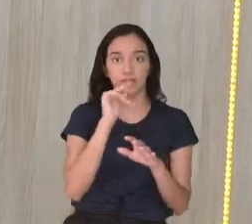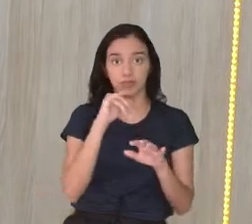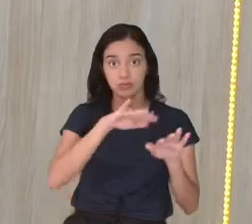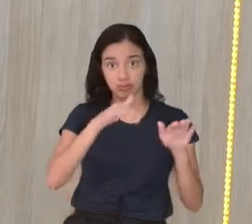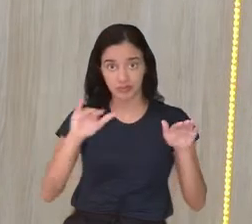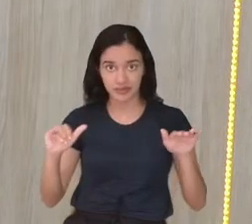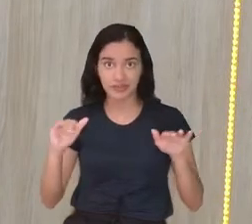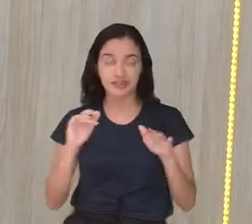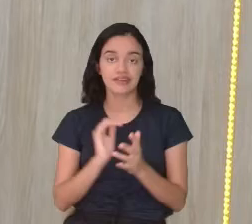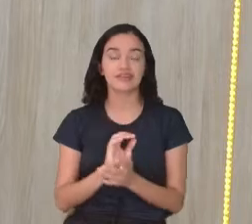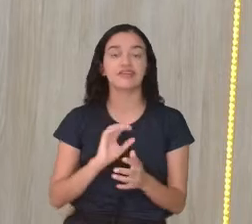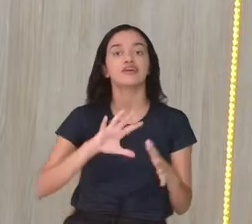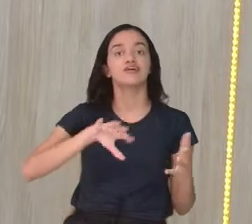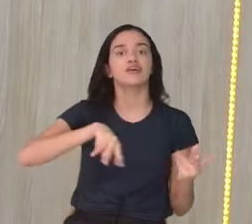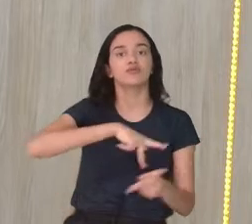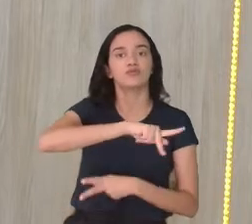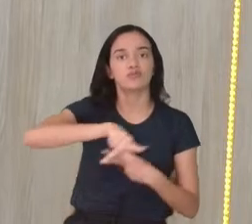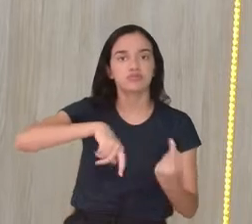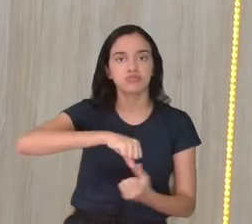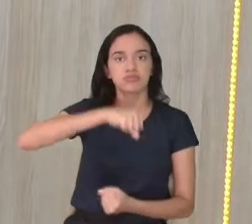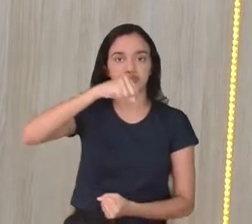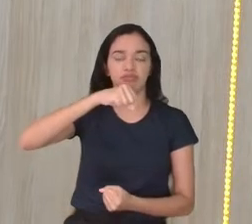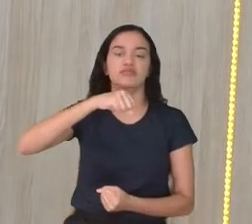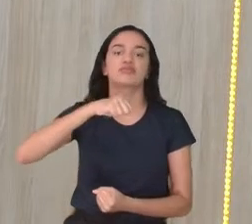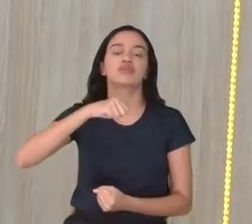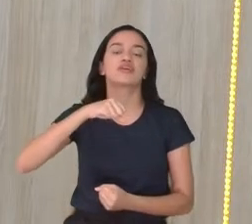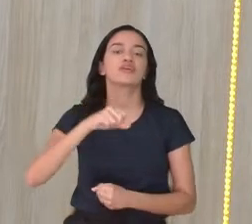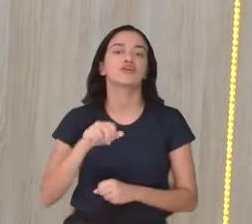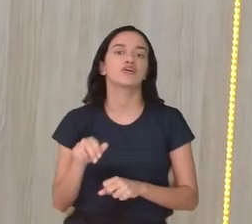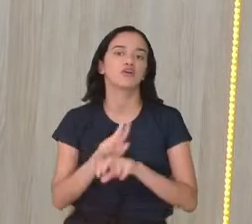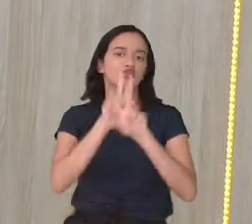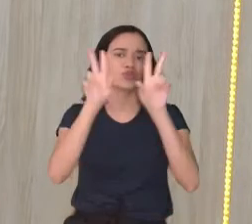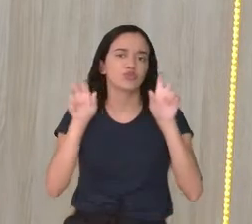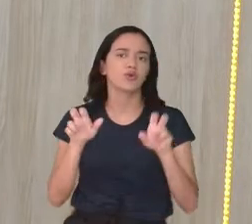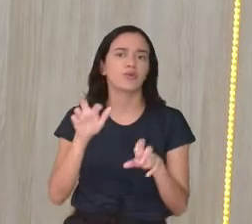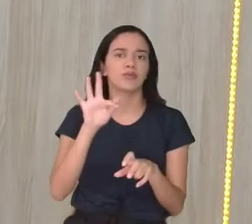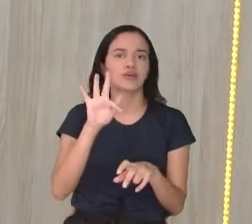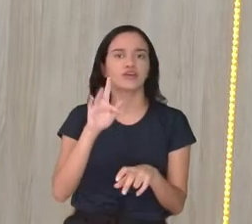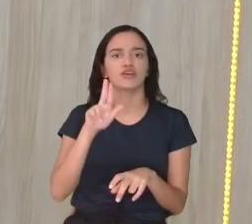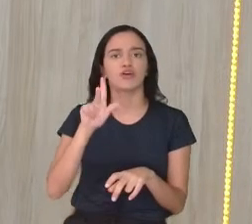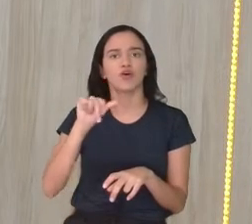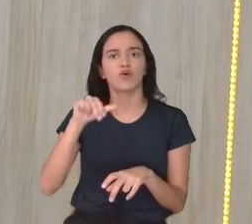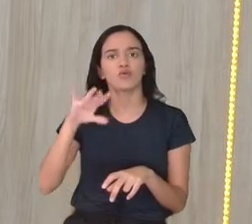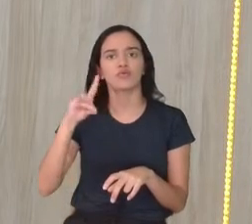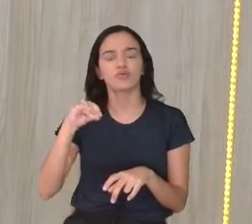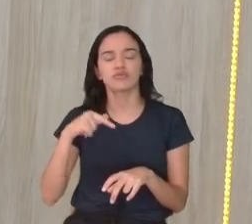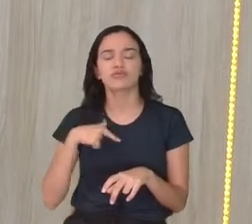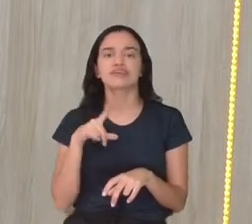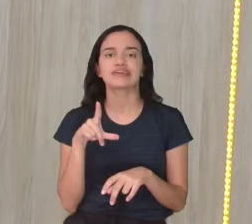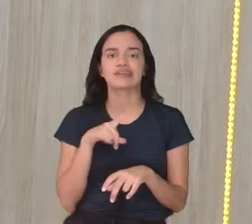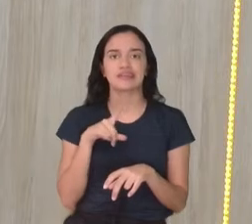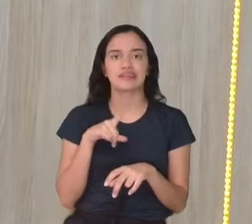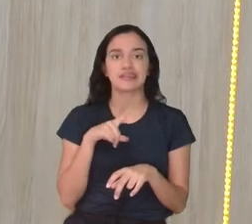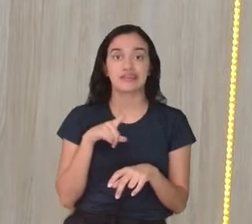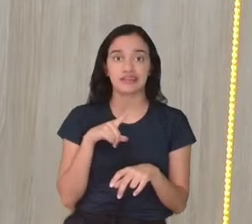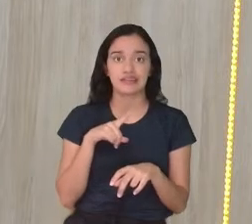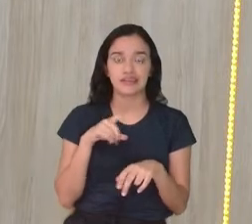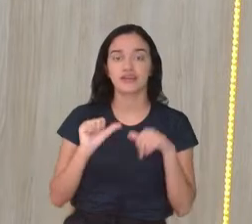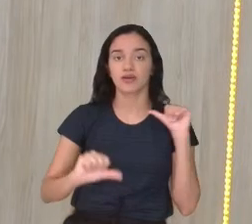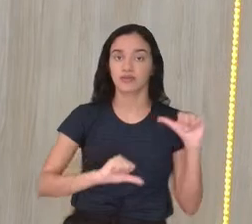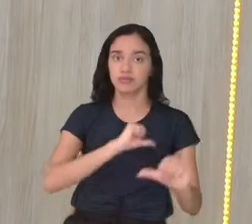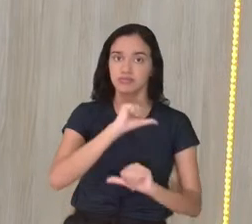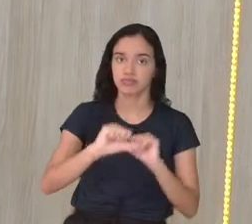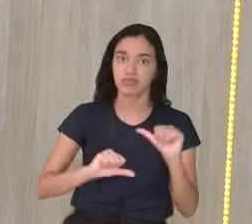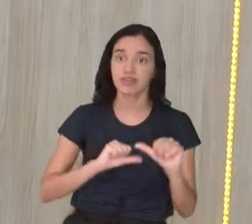dele de sustentabilidade, né? Essa questão dos fluidos, e tem justamente muito essa interferência dos